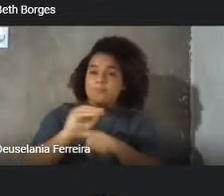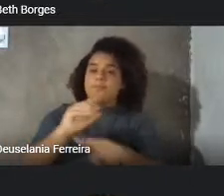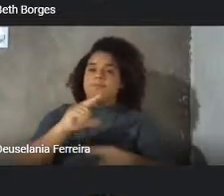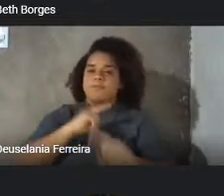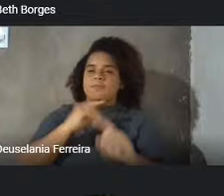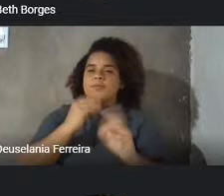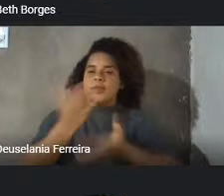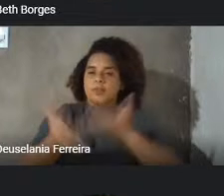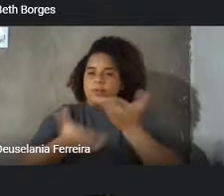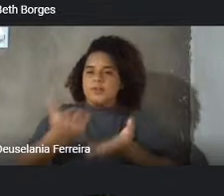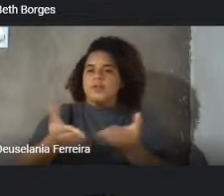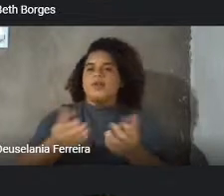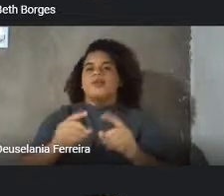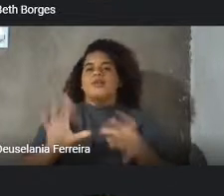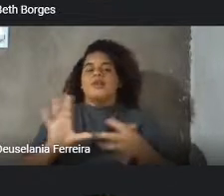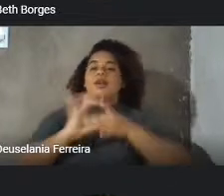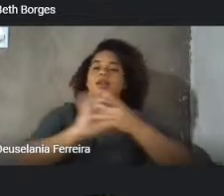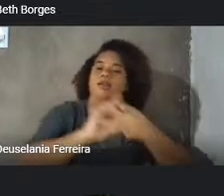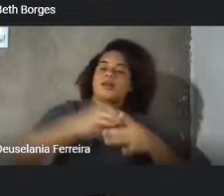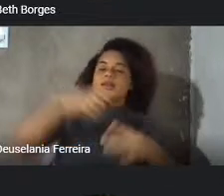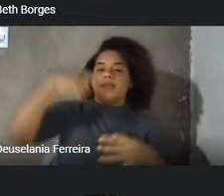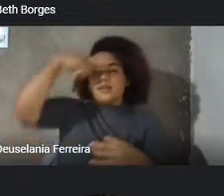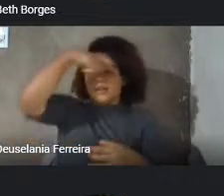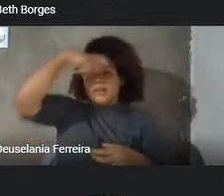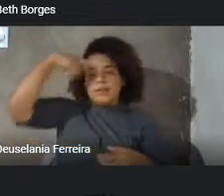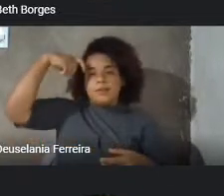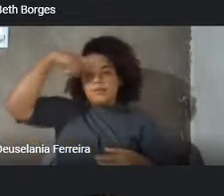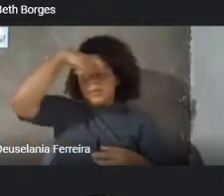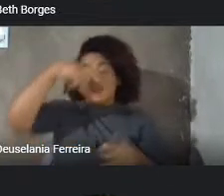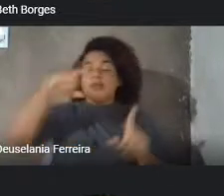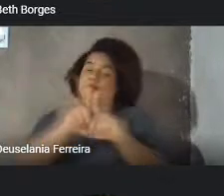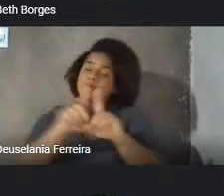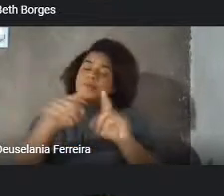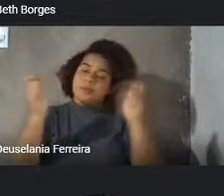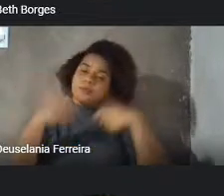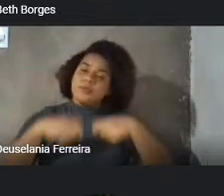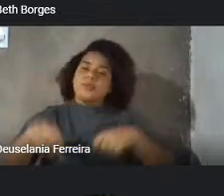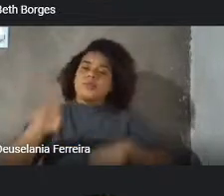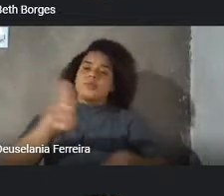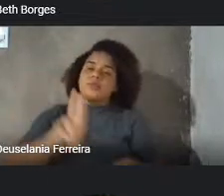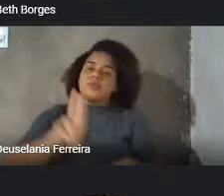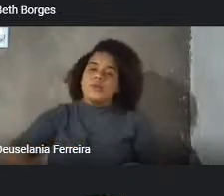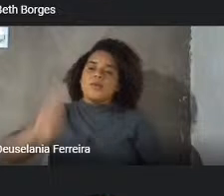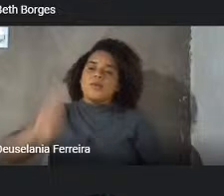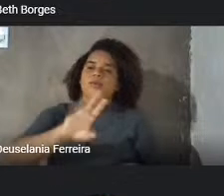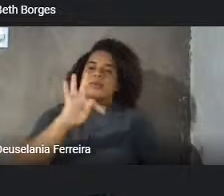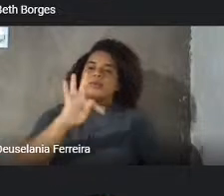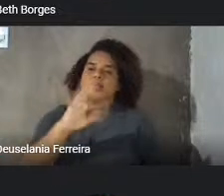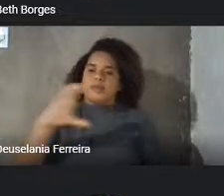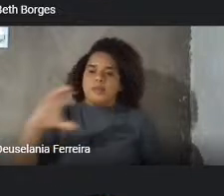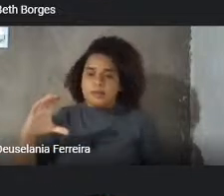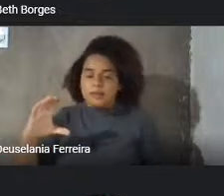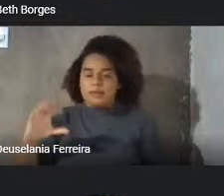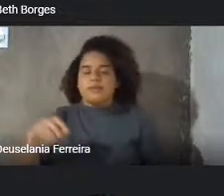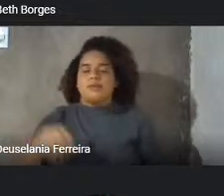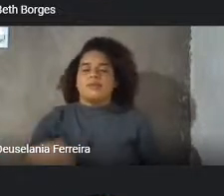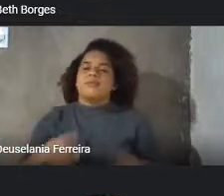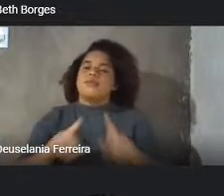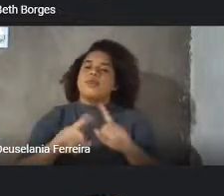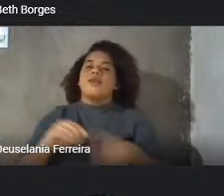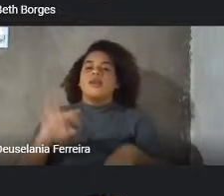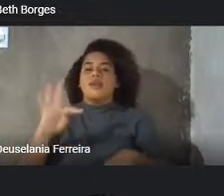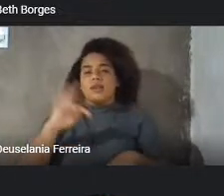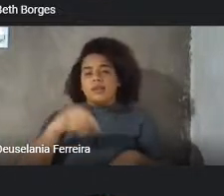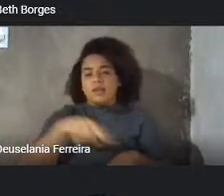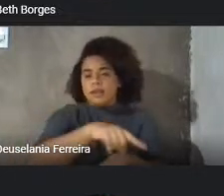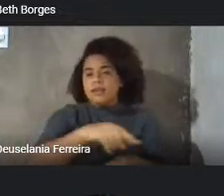outras ferramentas também, que não tem a hipnose, só acontece assim, dá para fazer isso, porém é muito mais duradouro o tratamento para conseguir essa